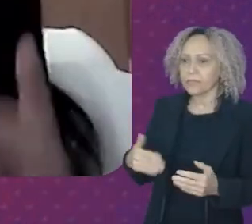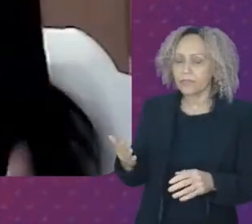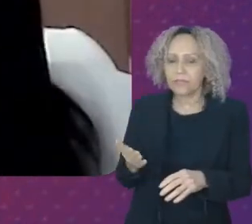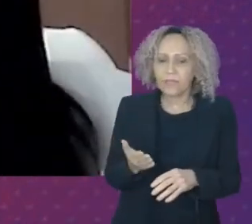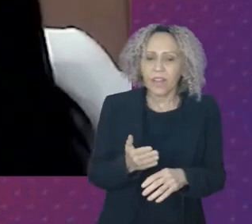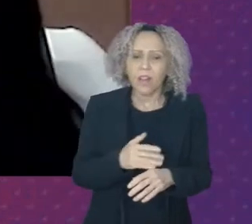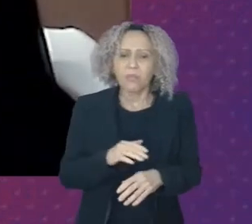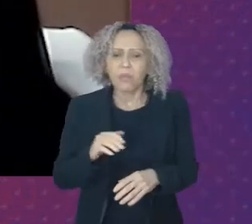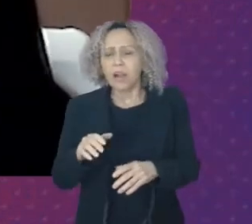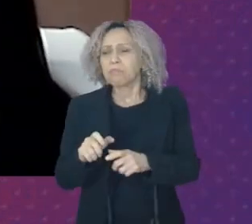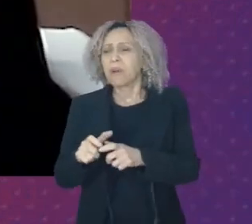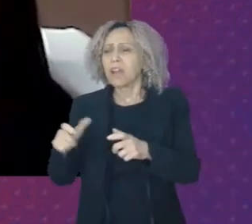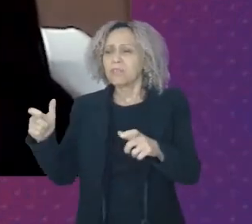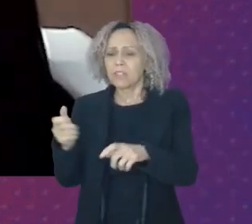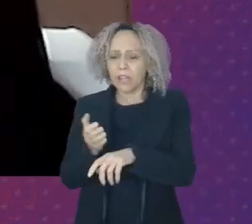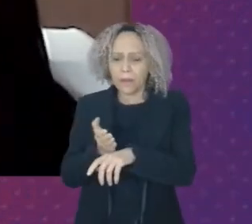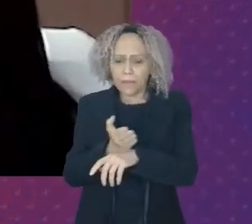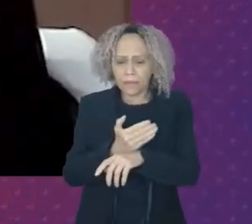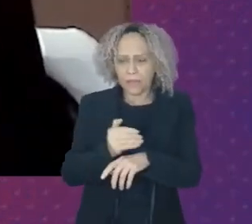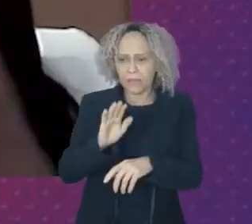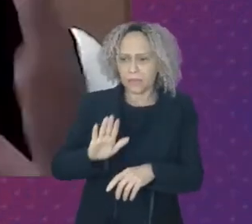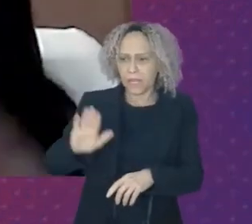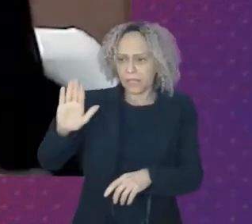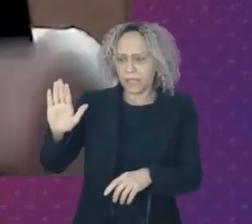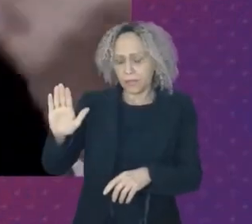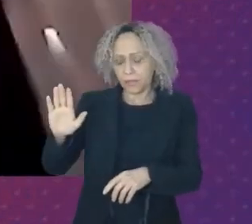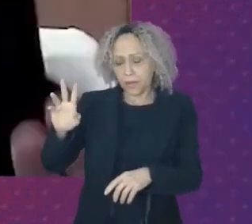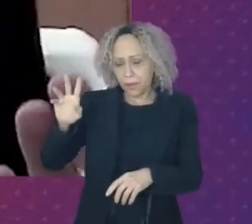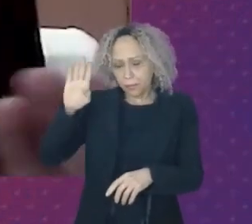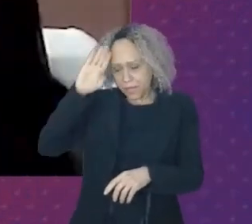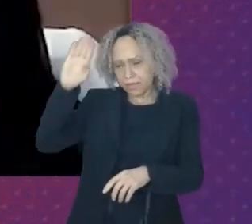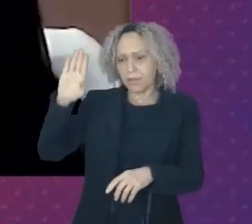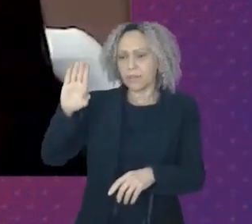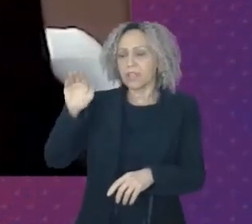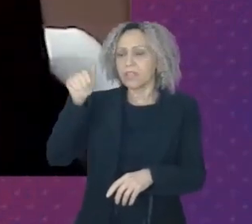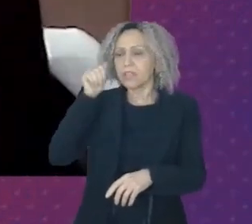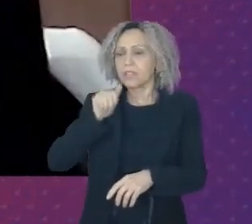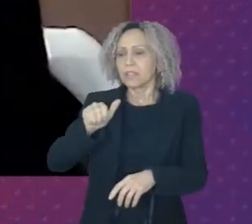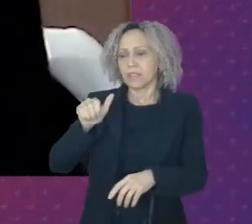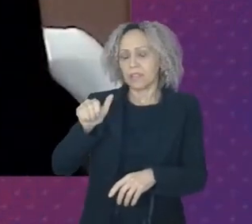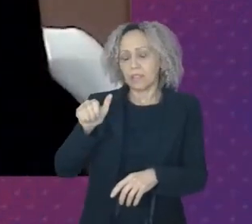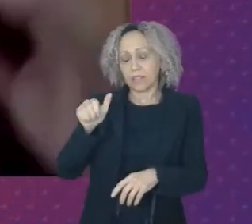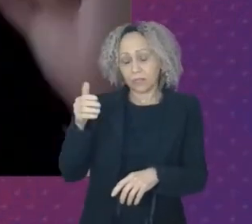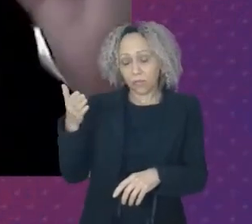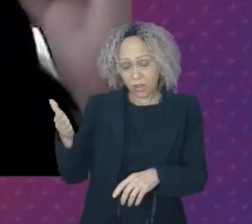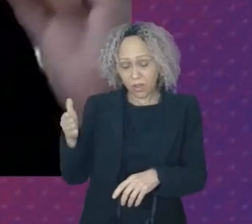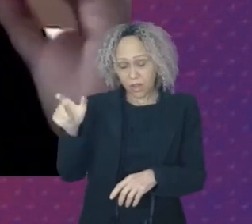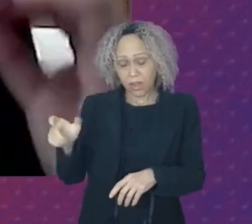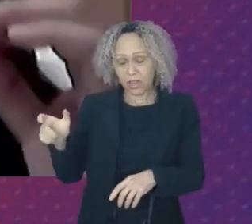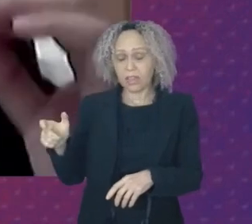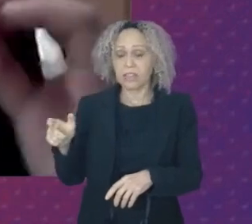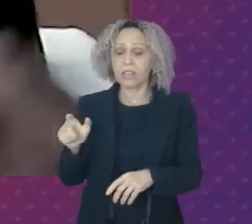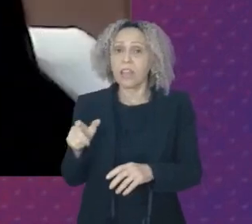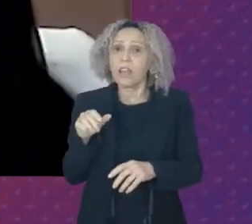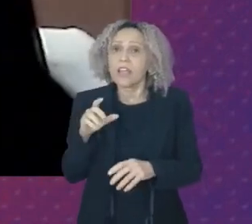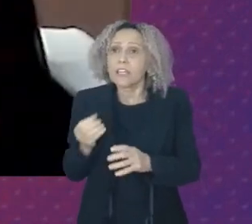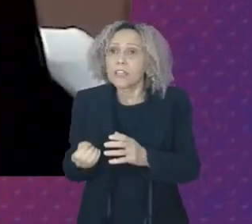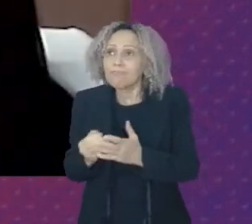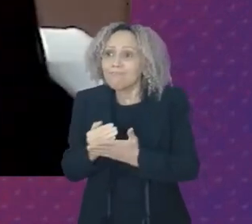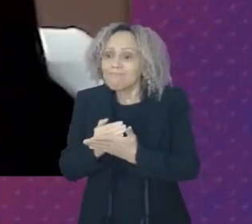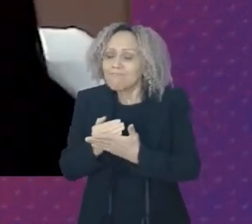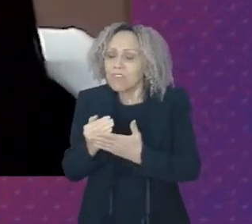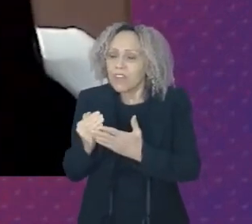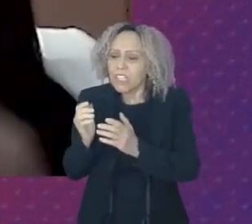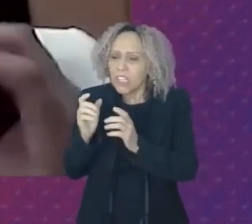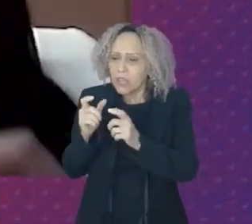pré-candidaturas, especialmente das femininas, é de que não vai existir uma grande equipe agora. Então, mesmo que você